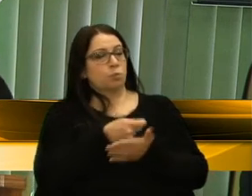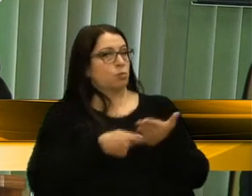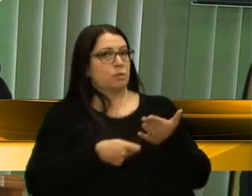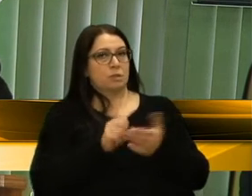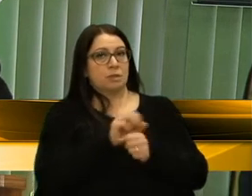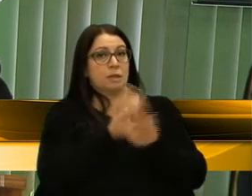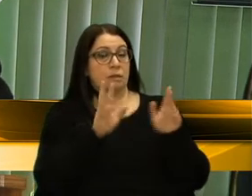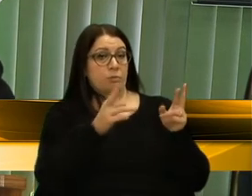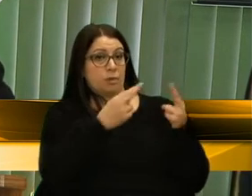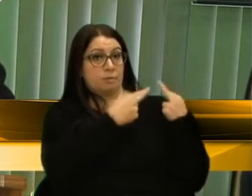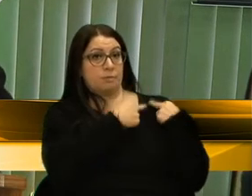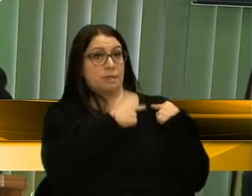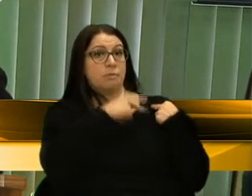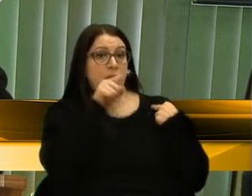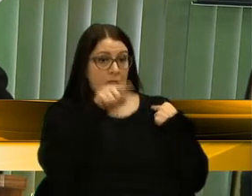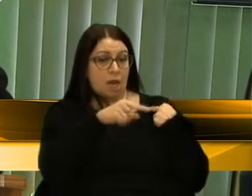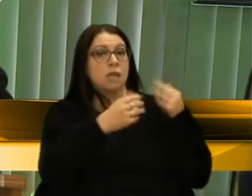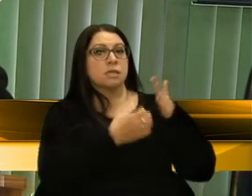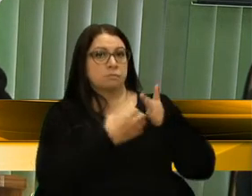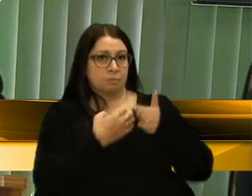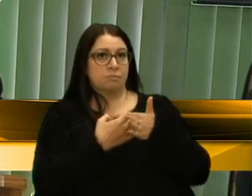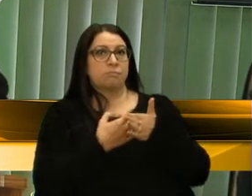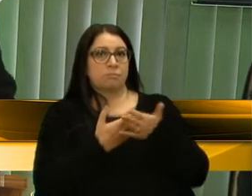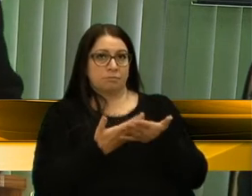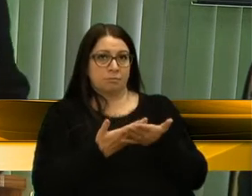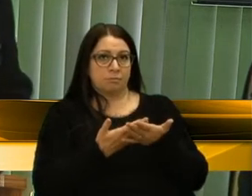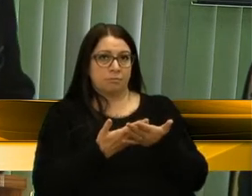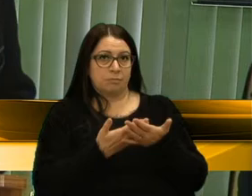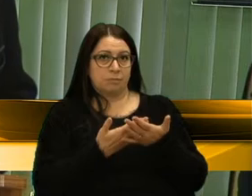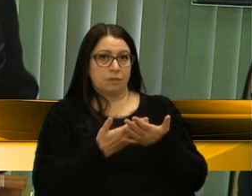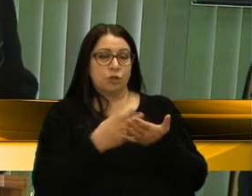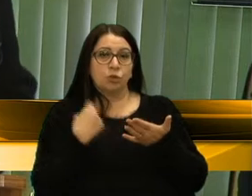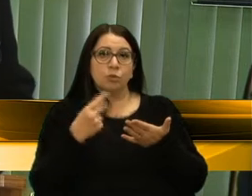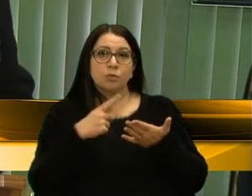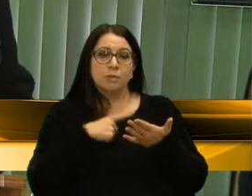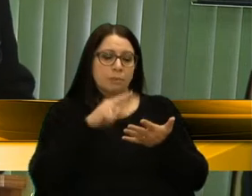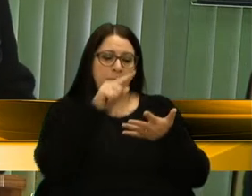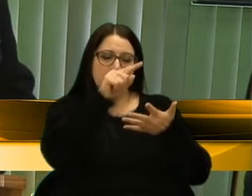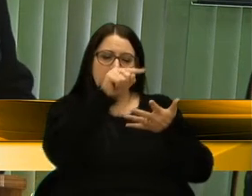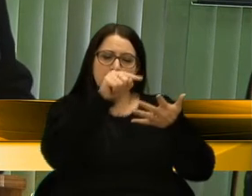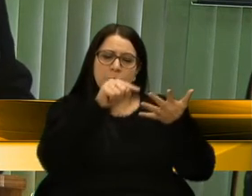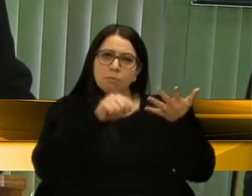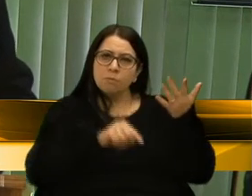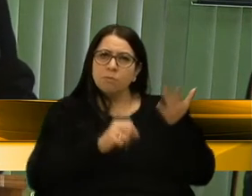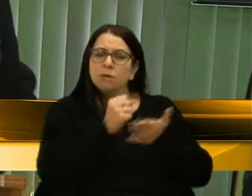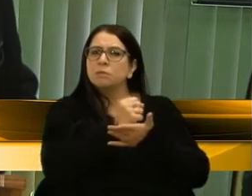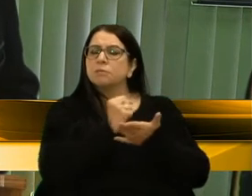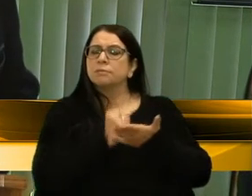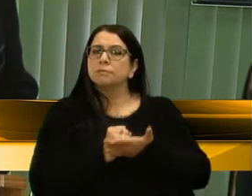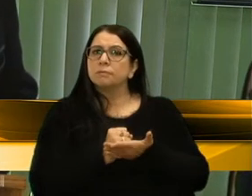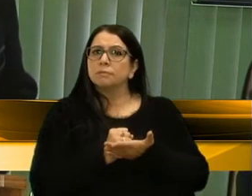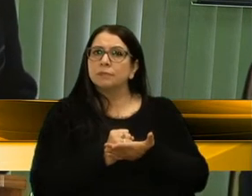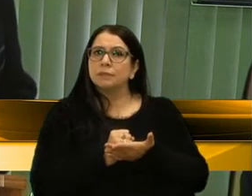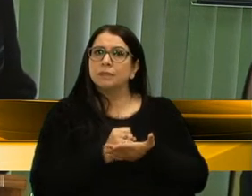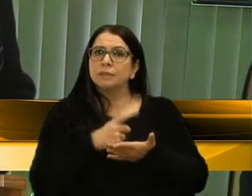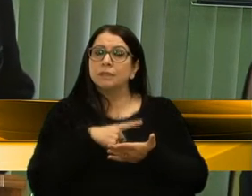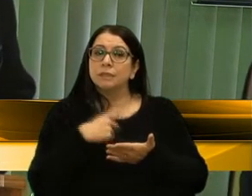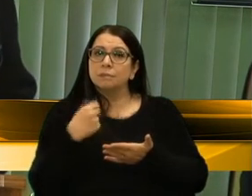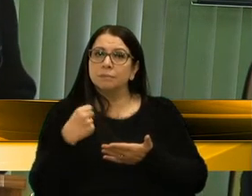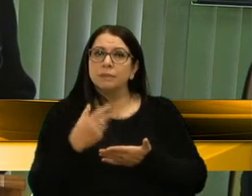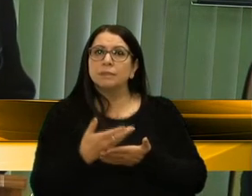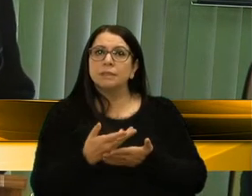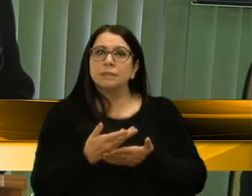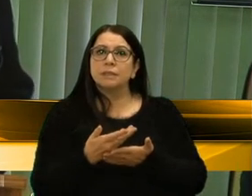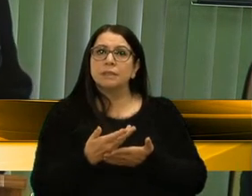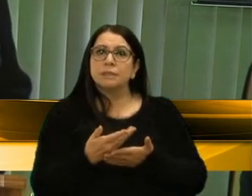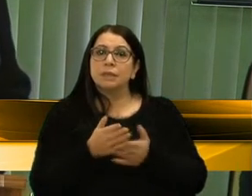essa responsabilidade é da empresa contratante. Mas nós temos inúmeros contratos, né, que eles precisam